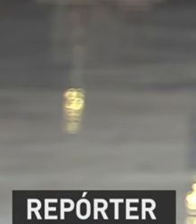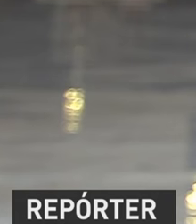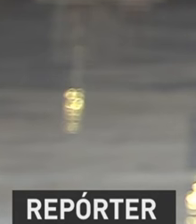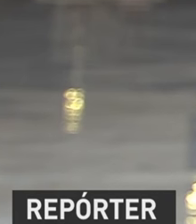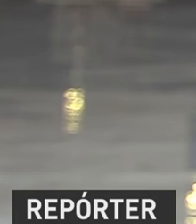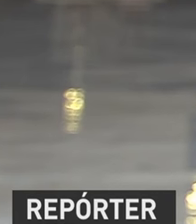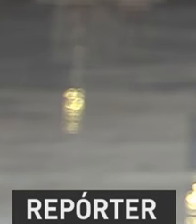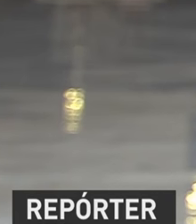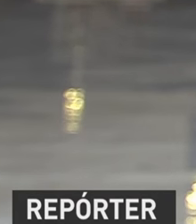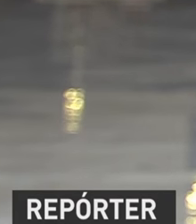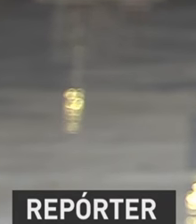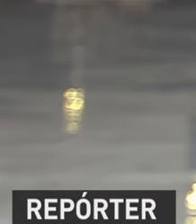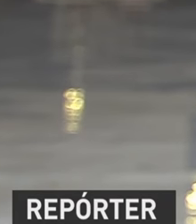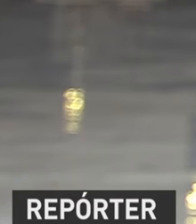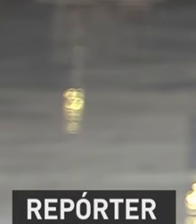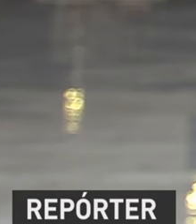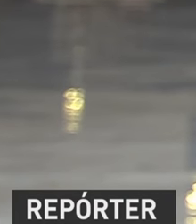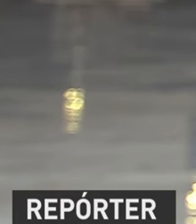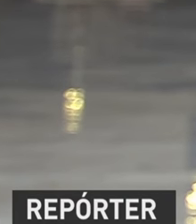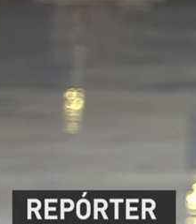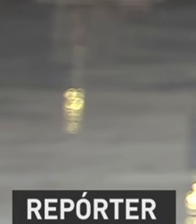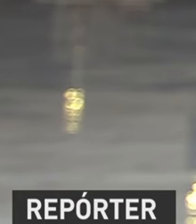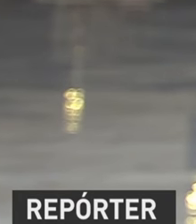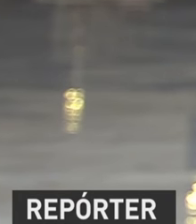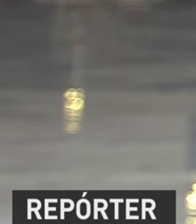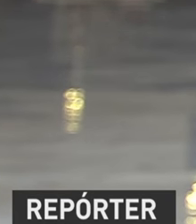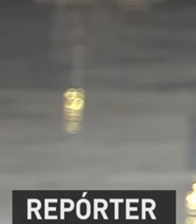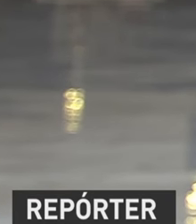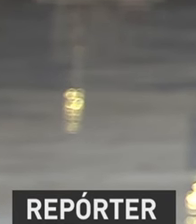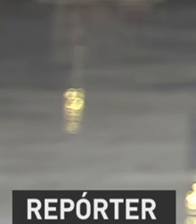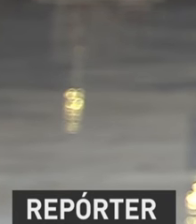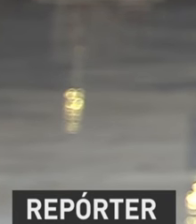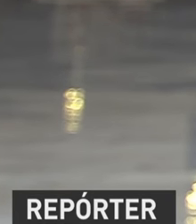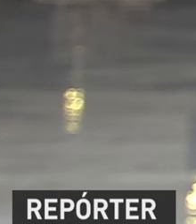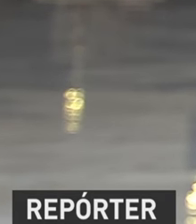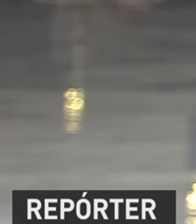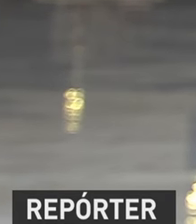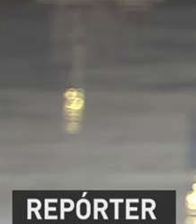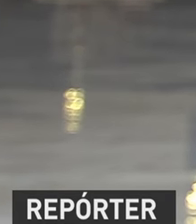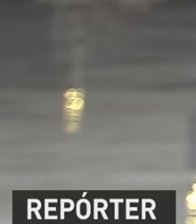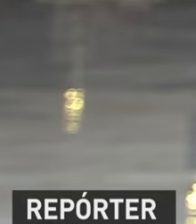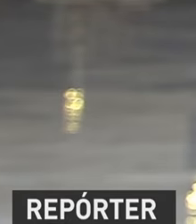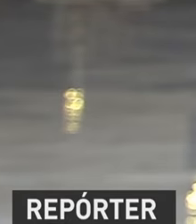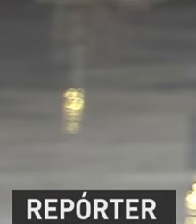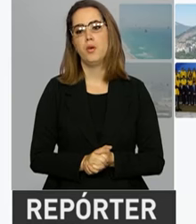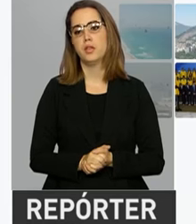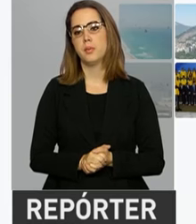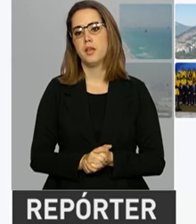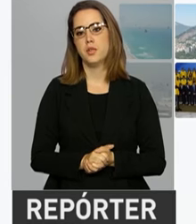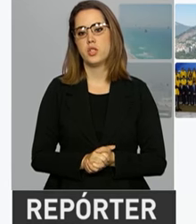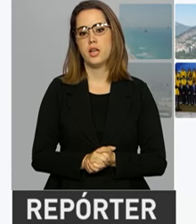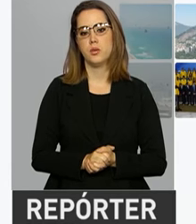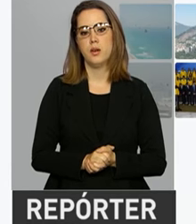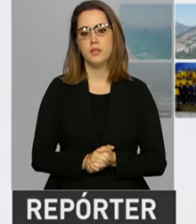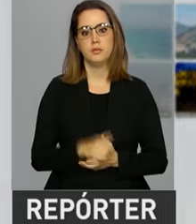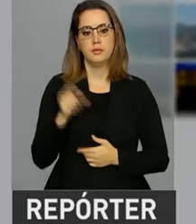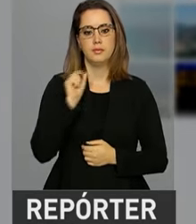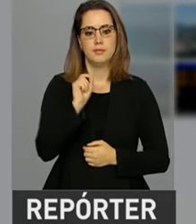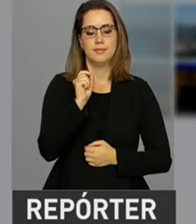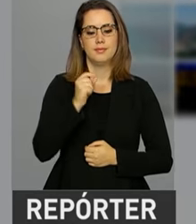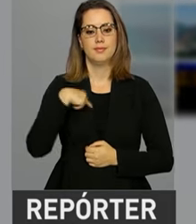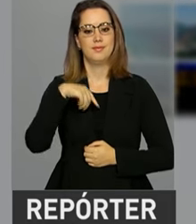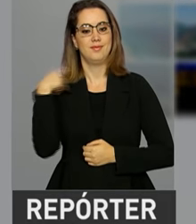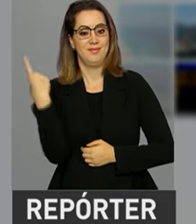pelas redes sociais o presidente em exercício Michel Temer falou que 5 bilhões de pessoas em todo mundo devem